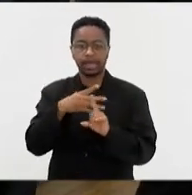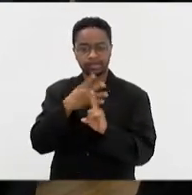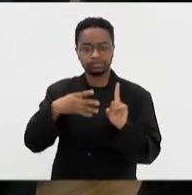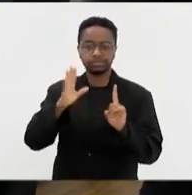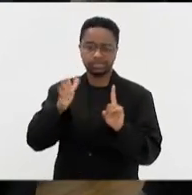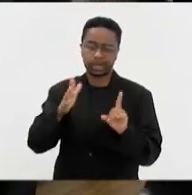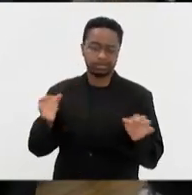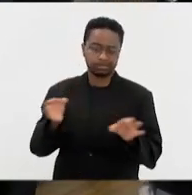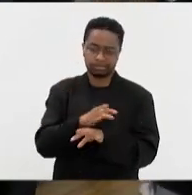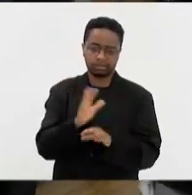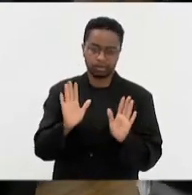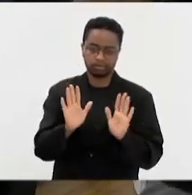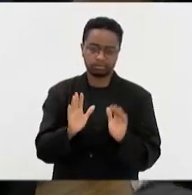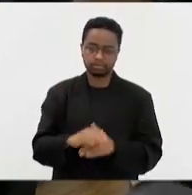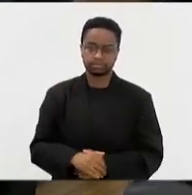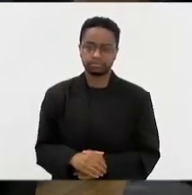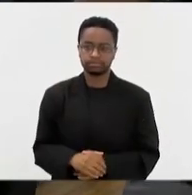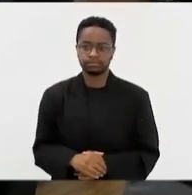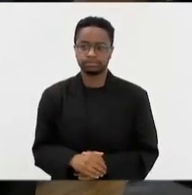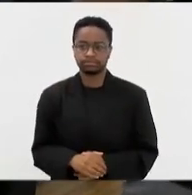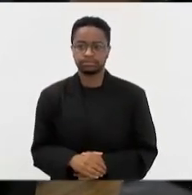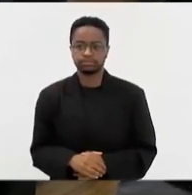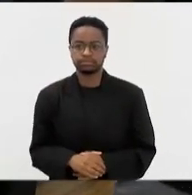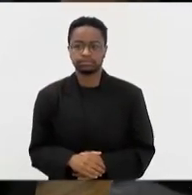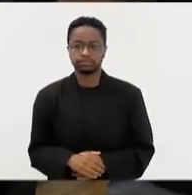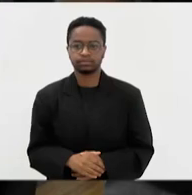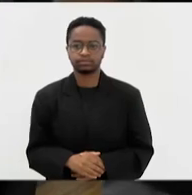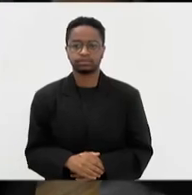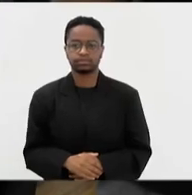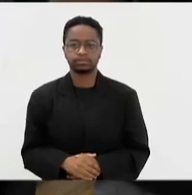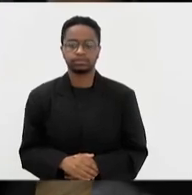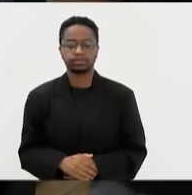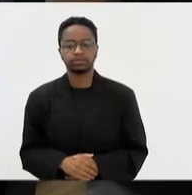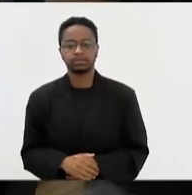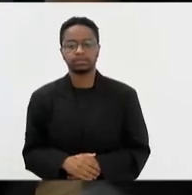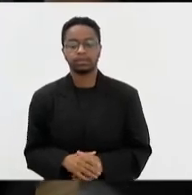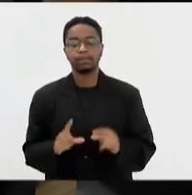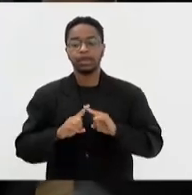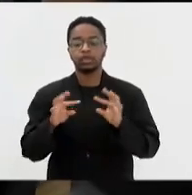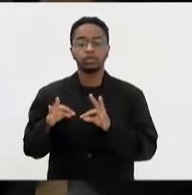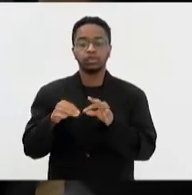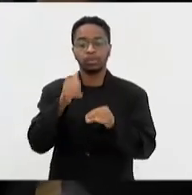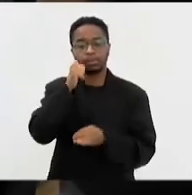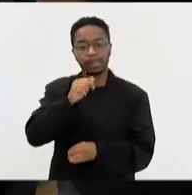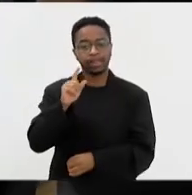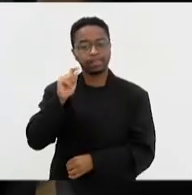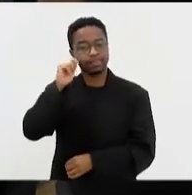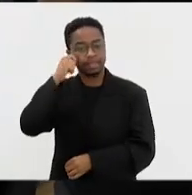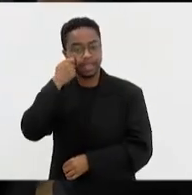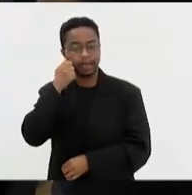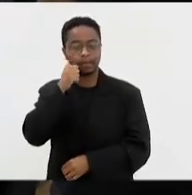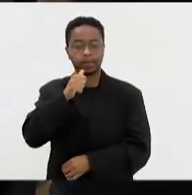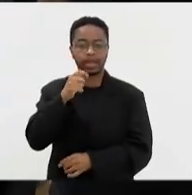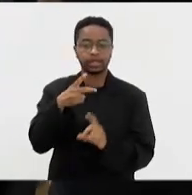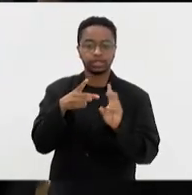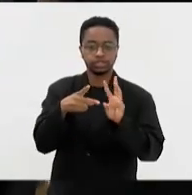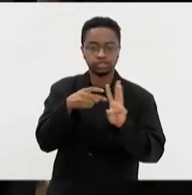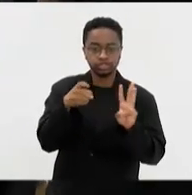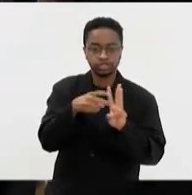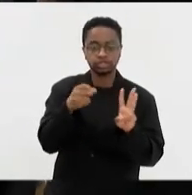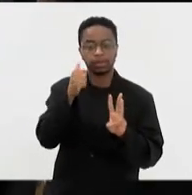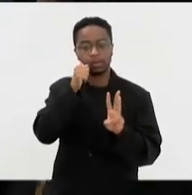estão aumentando, né? Sim. Aí fica difícil para a gente. Mas, assim, todas as mulheres negras, mulheres indígenas,